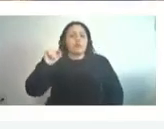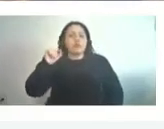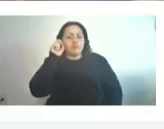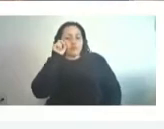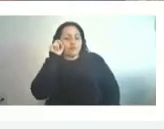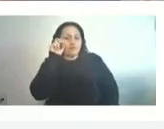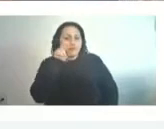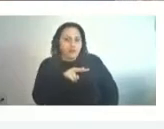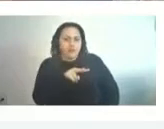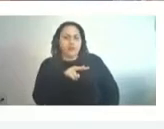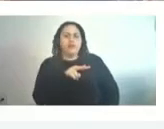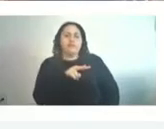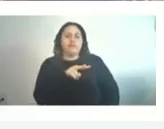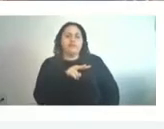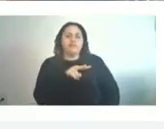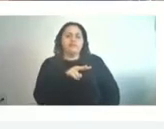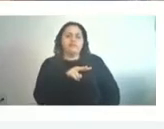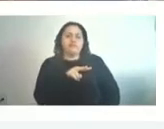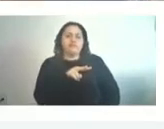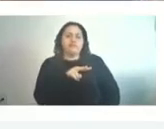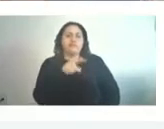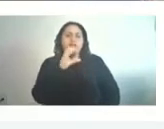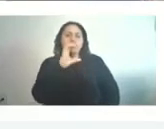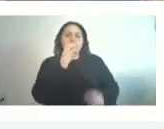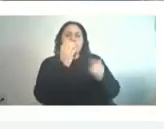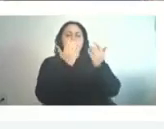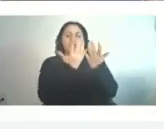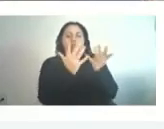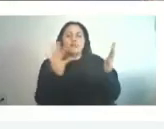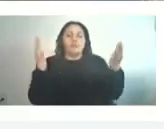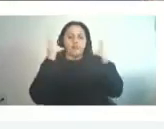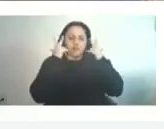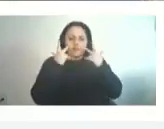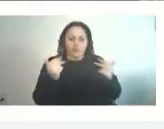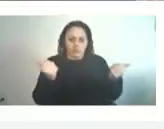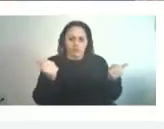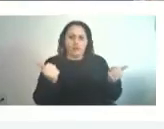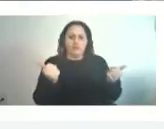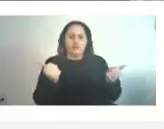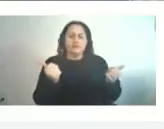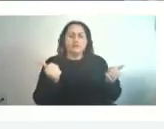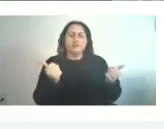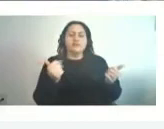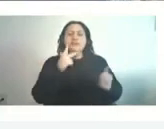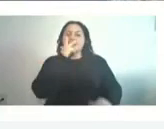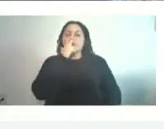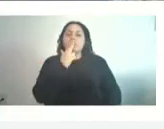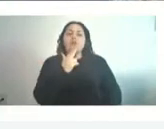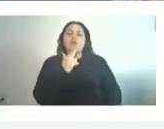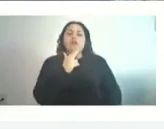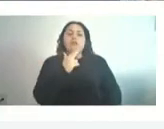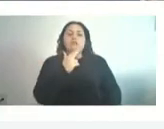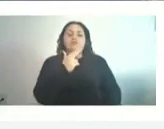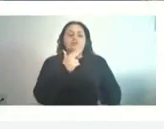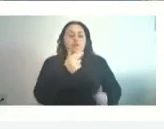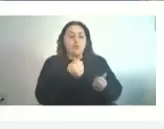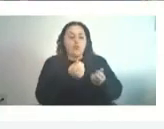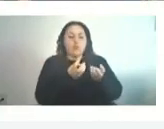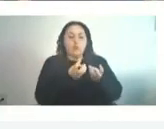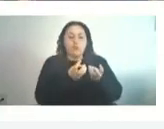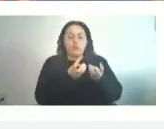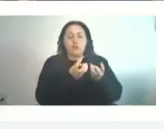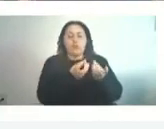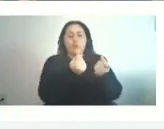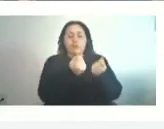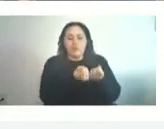concepção da ciência da natureza, né? Essa matematização, ela implicou em formas ordenadas de produzir e